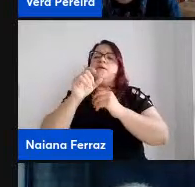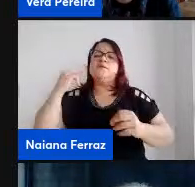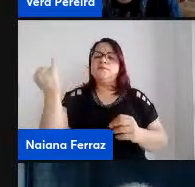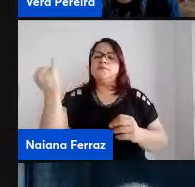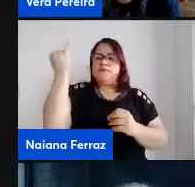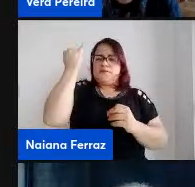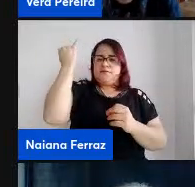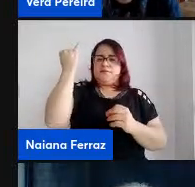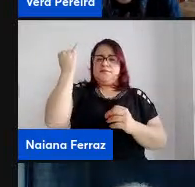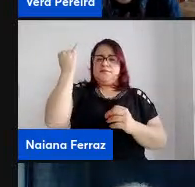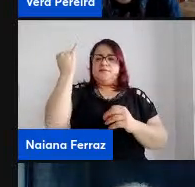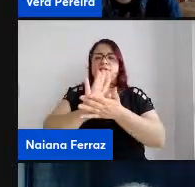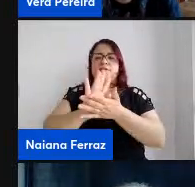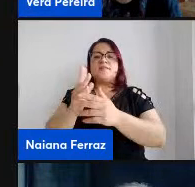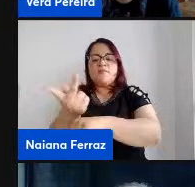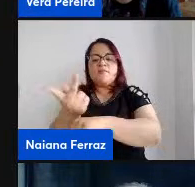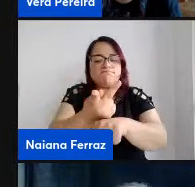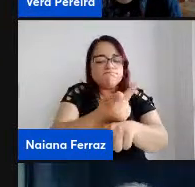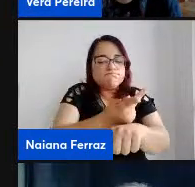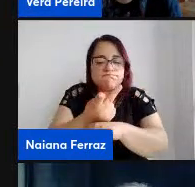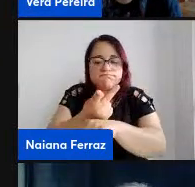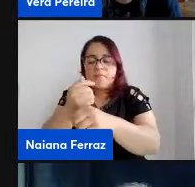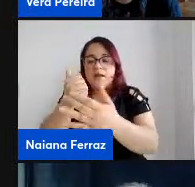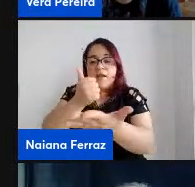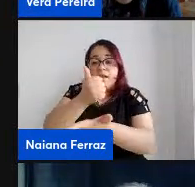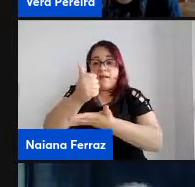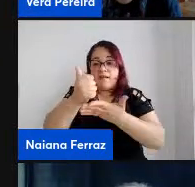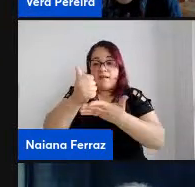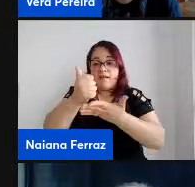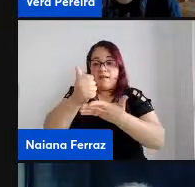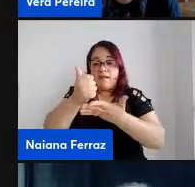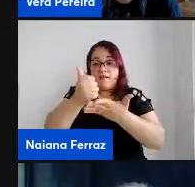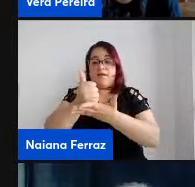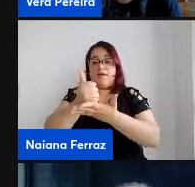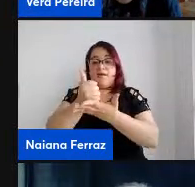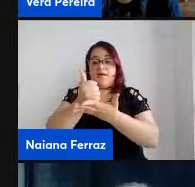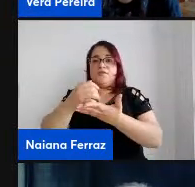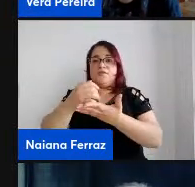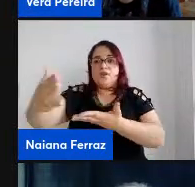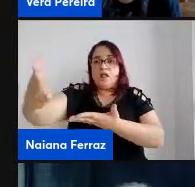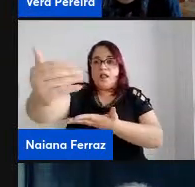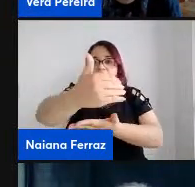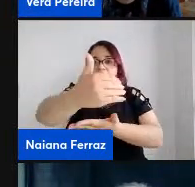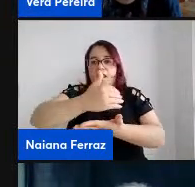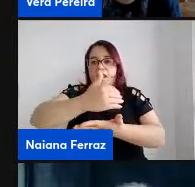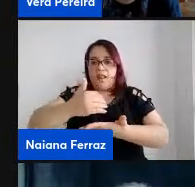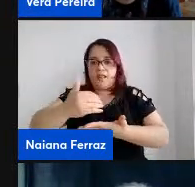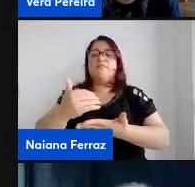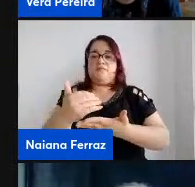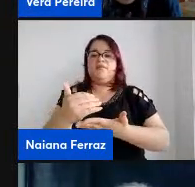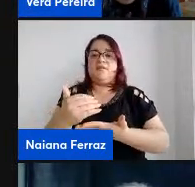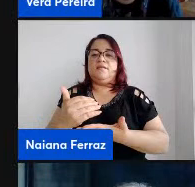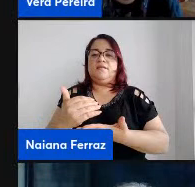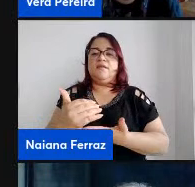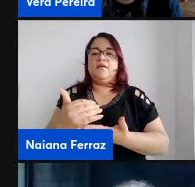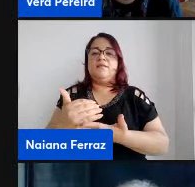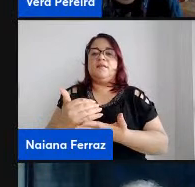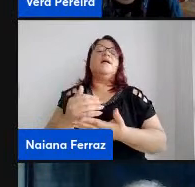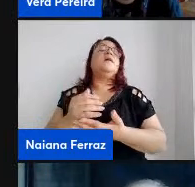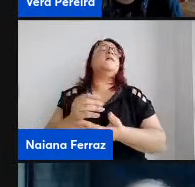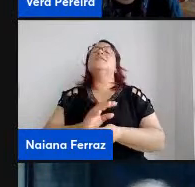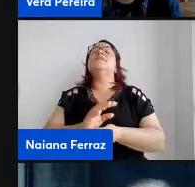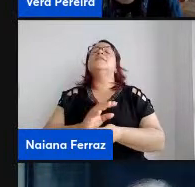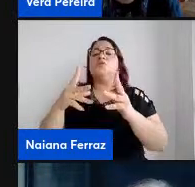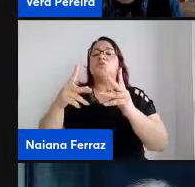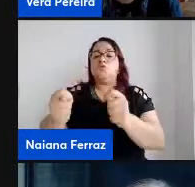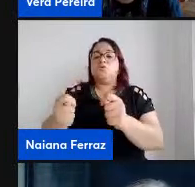nas bases de dados, e acredito que todos devemos ir, sim, com certa frequência,